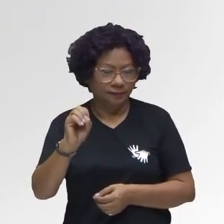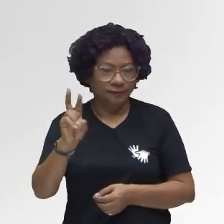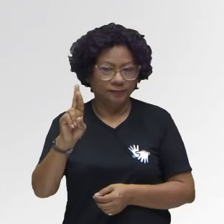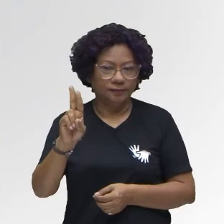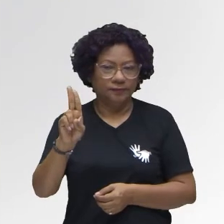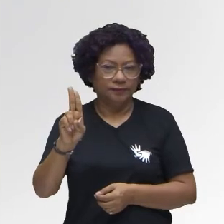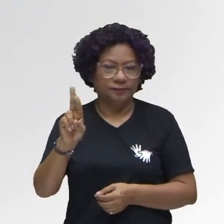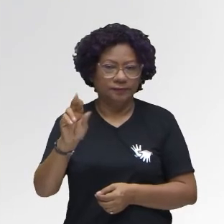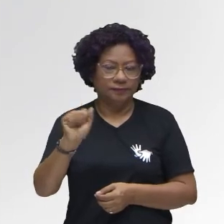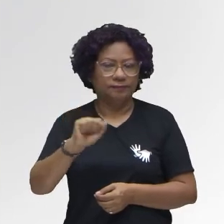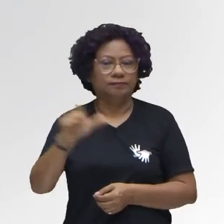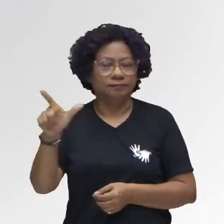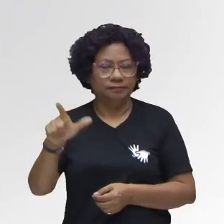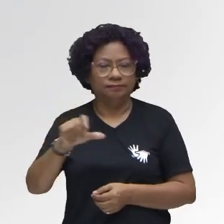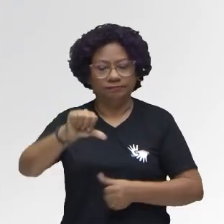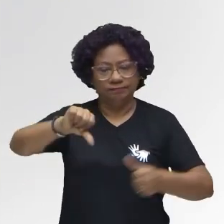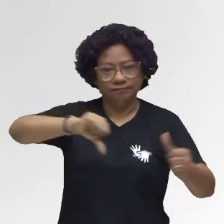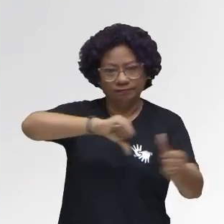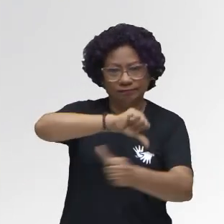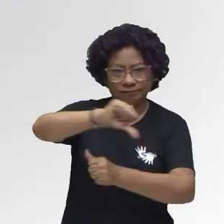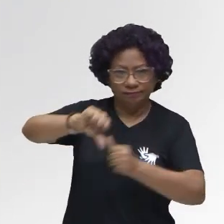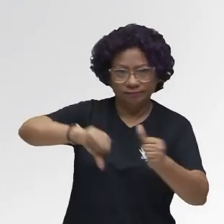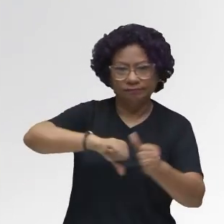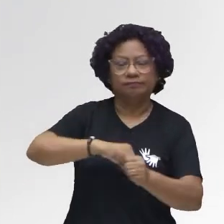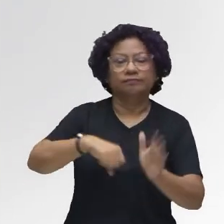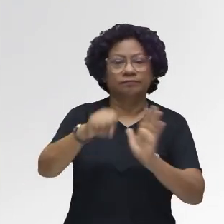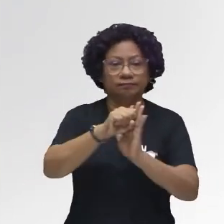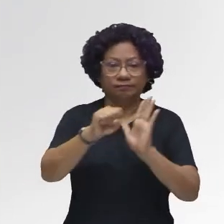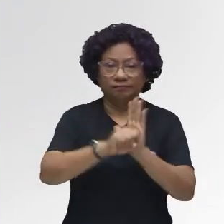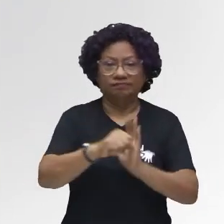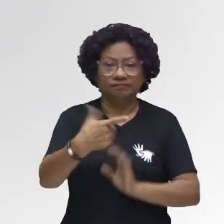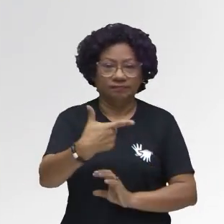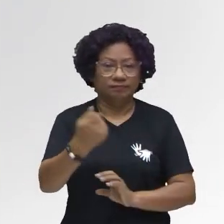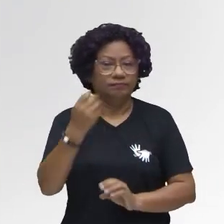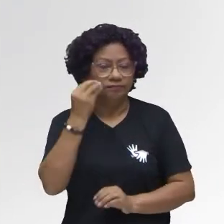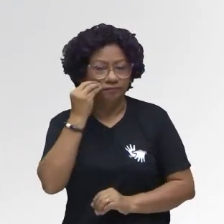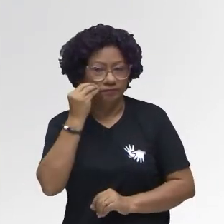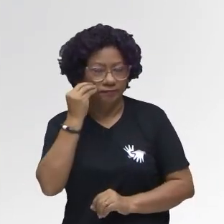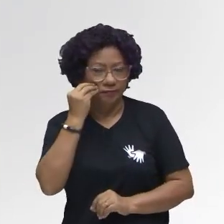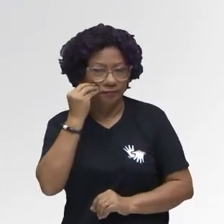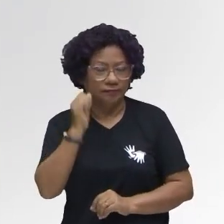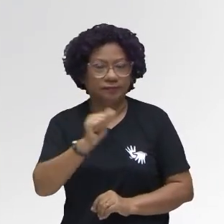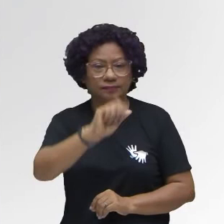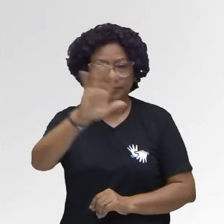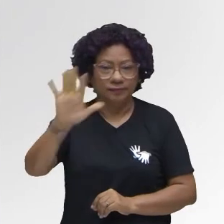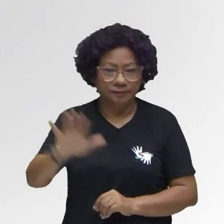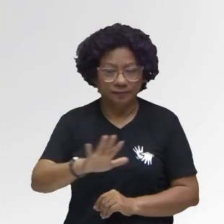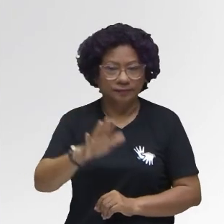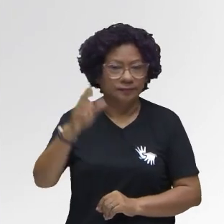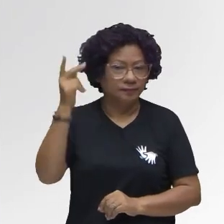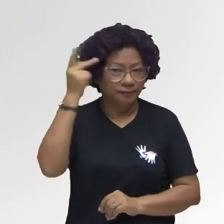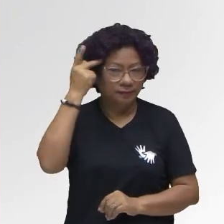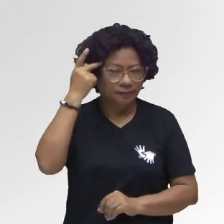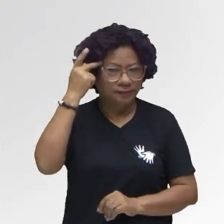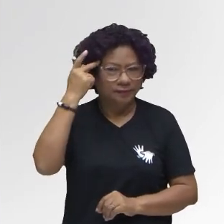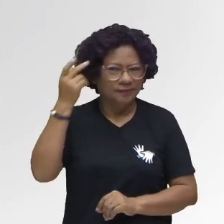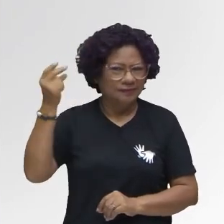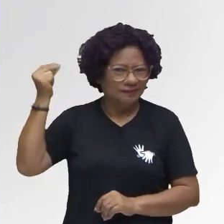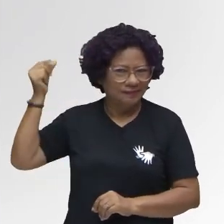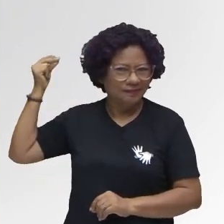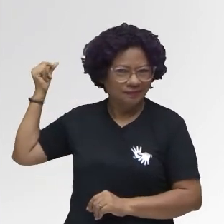XX, isso vai se transformar. Então, olha só como eu tenho essa imagem da cidade de São Paulo, logo no início